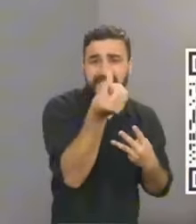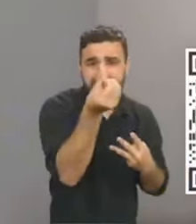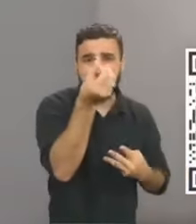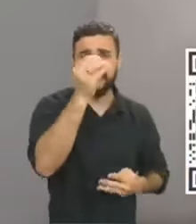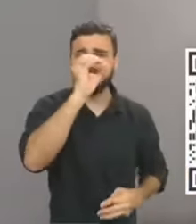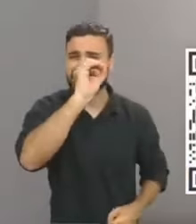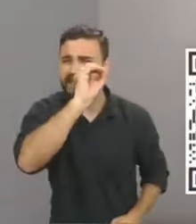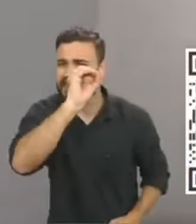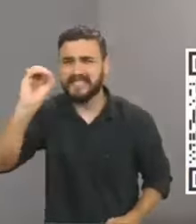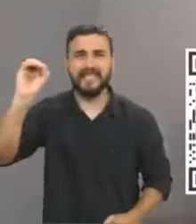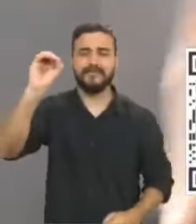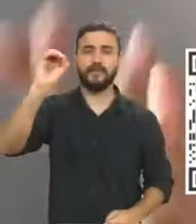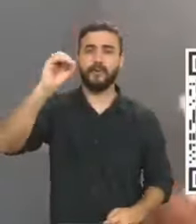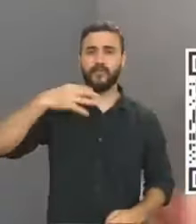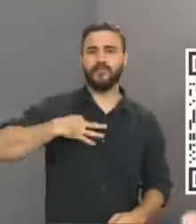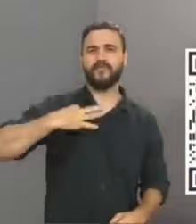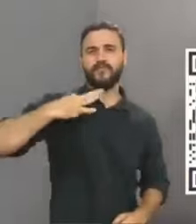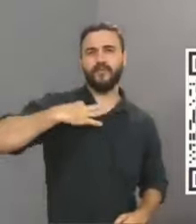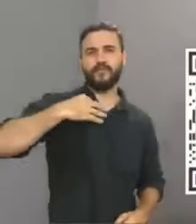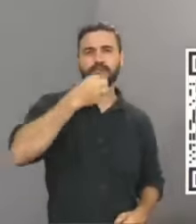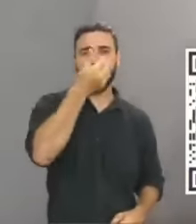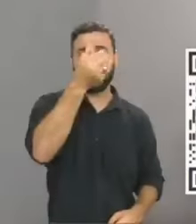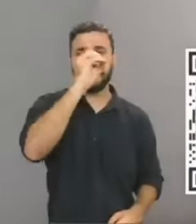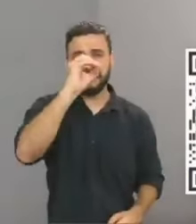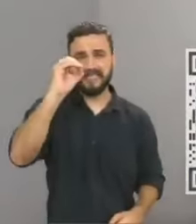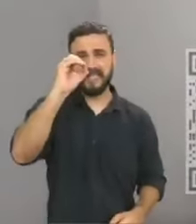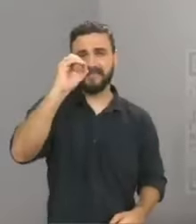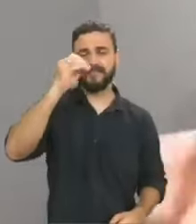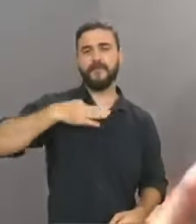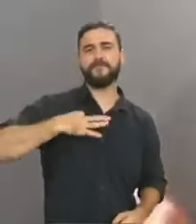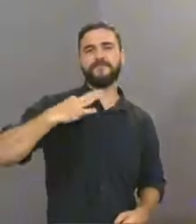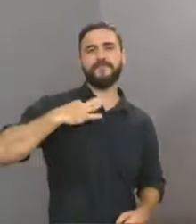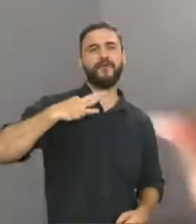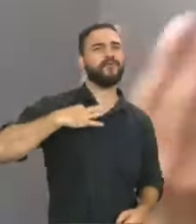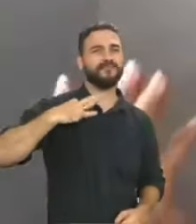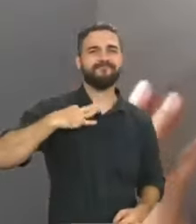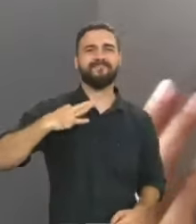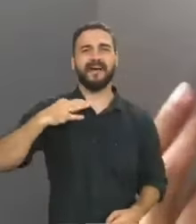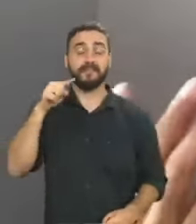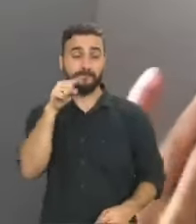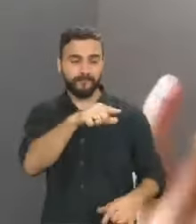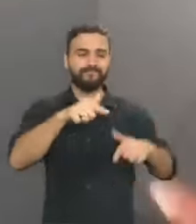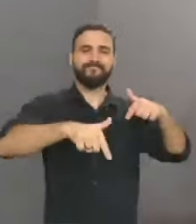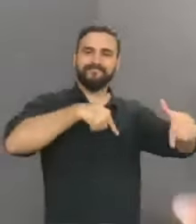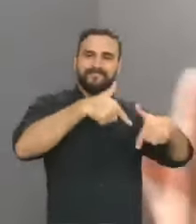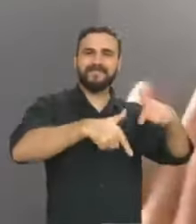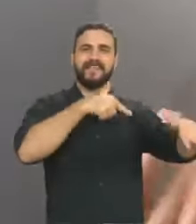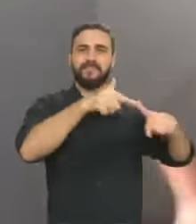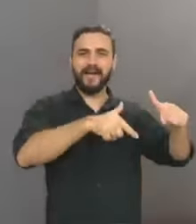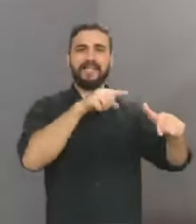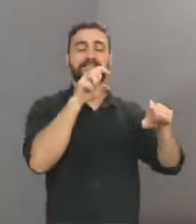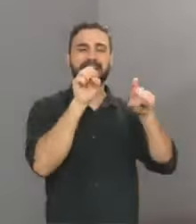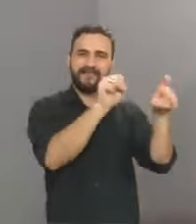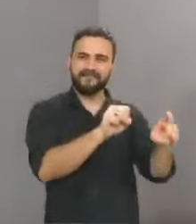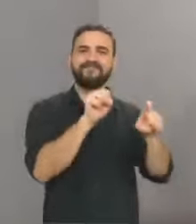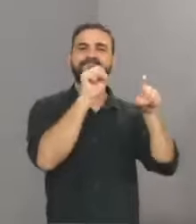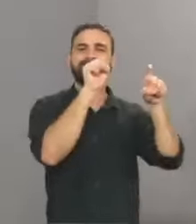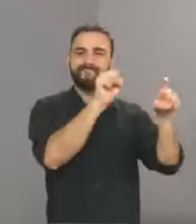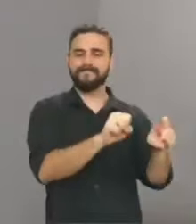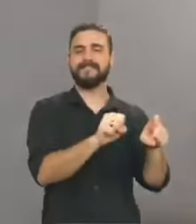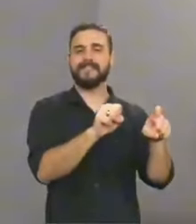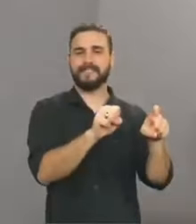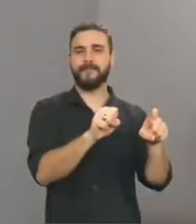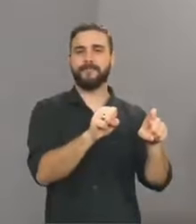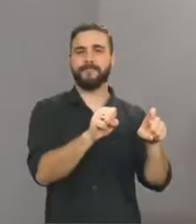cerca de 600 voluntários vindos de todas as partes do Brasil, que voltaram, né, ou que estão voltando para suas